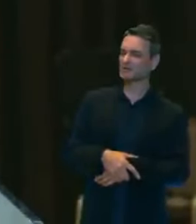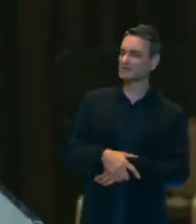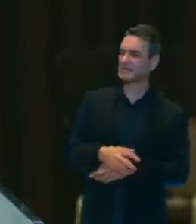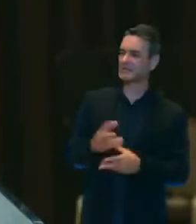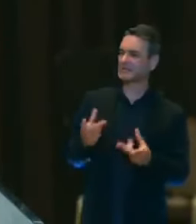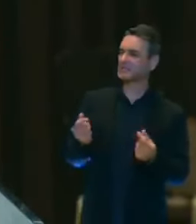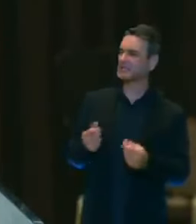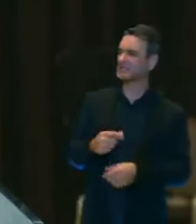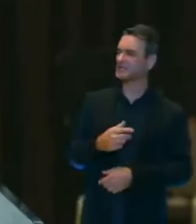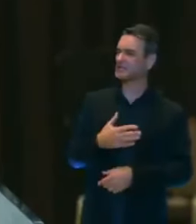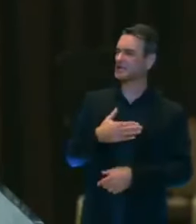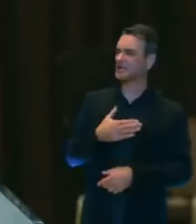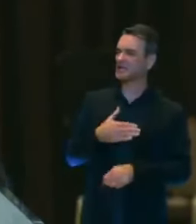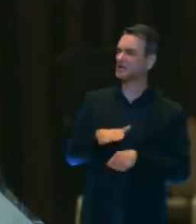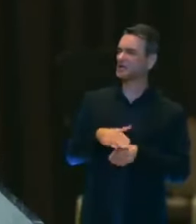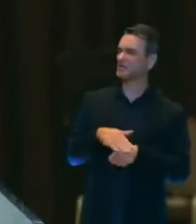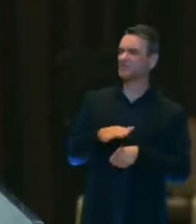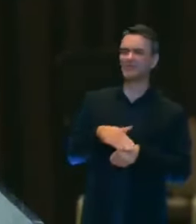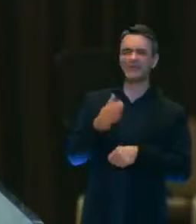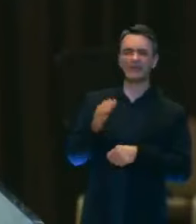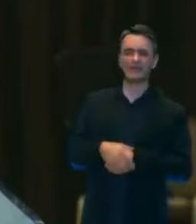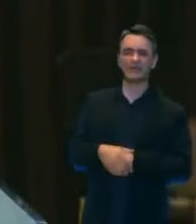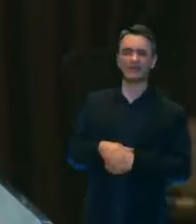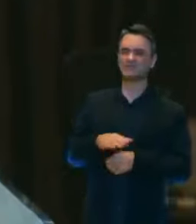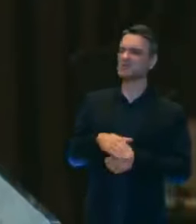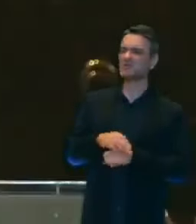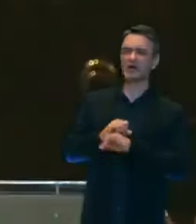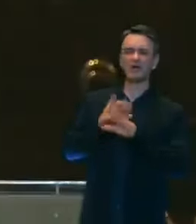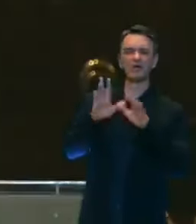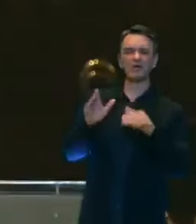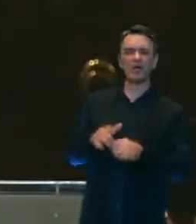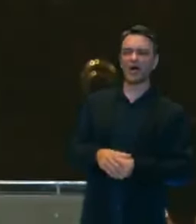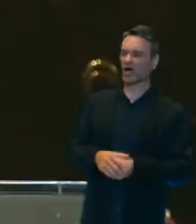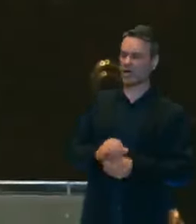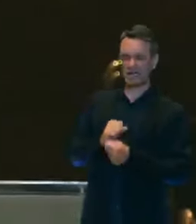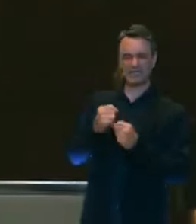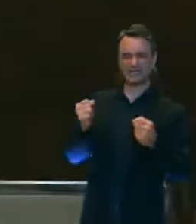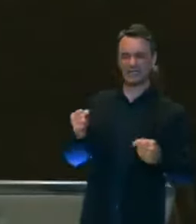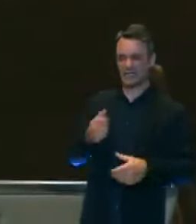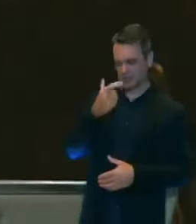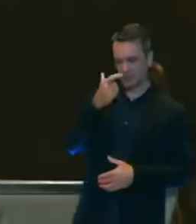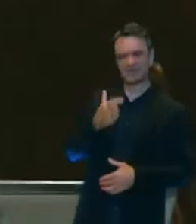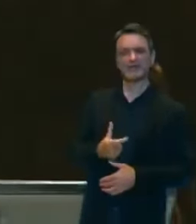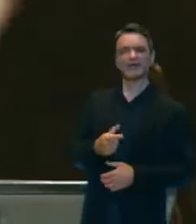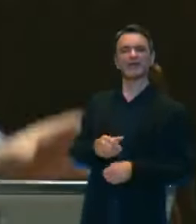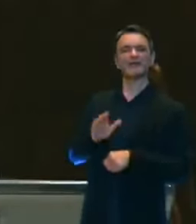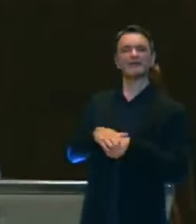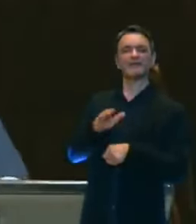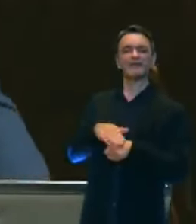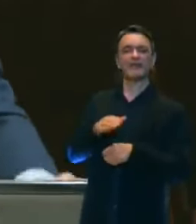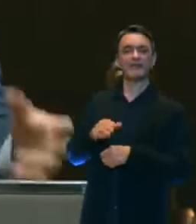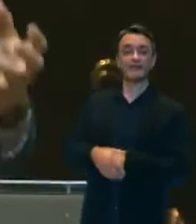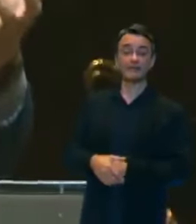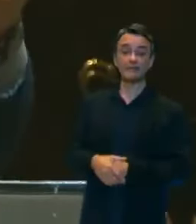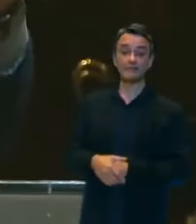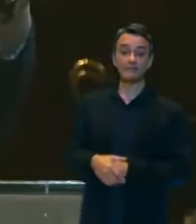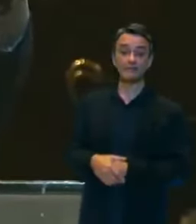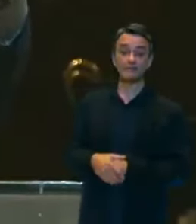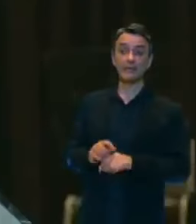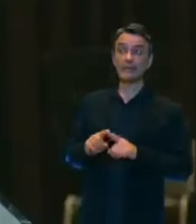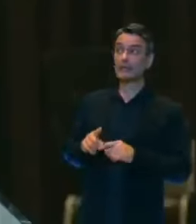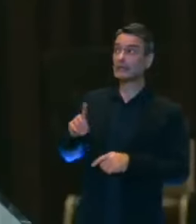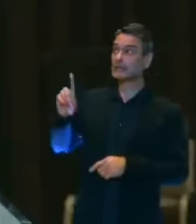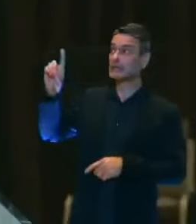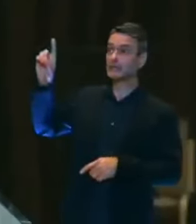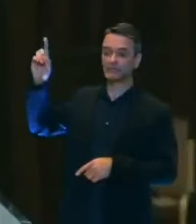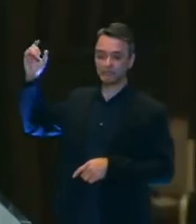majestade de tudo que eu construí, olha a glória, a grandeza de tudo que eu fiz. E naquele instante o hálito de